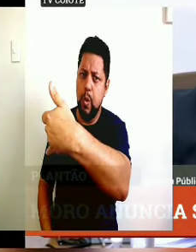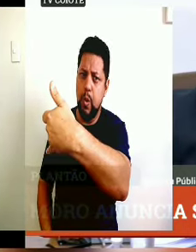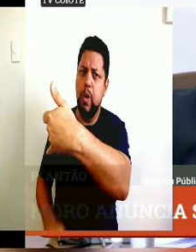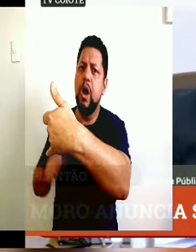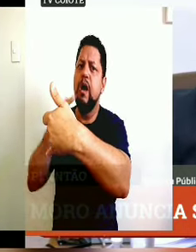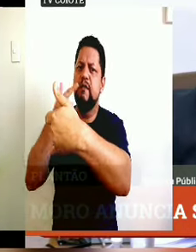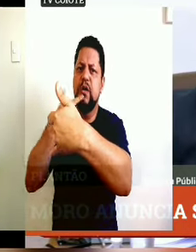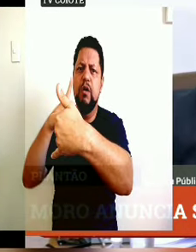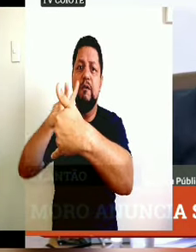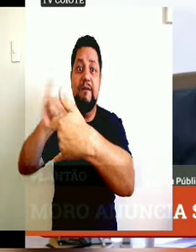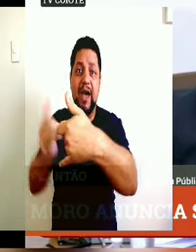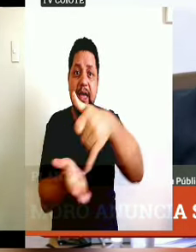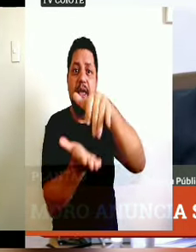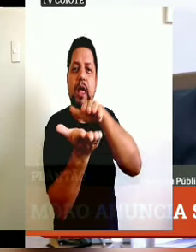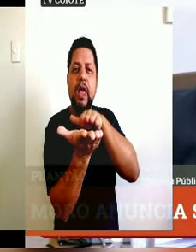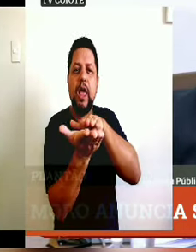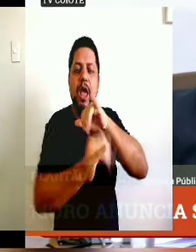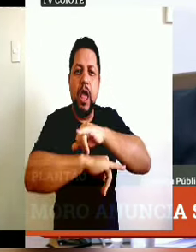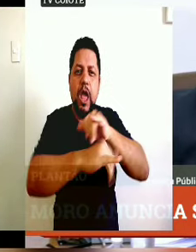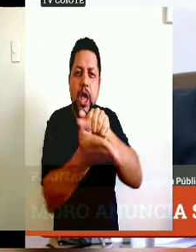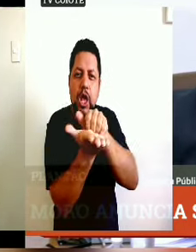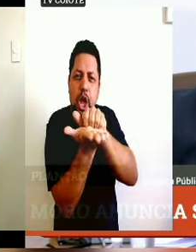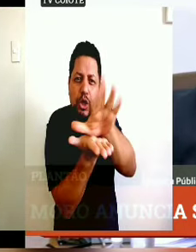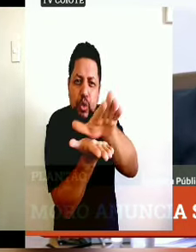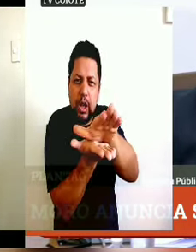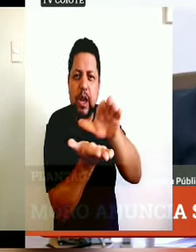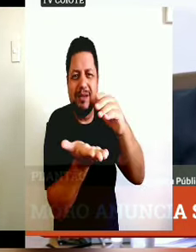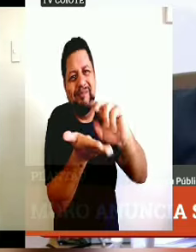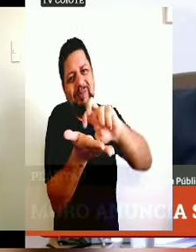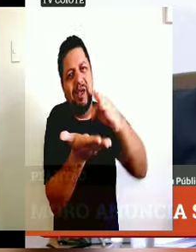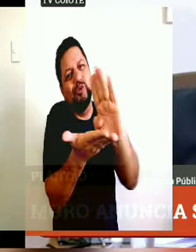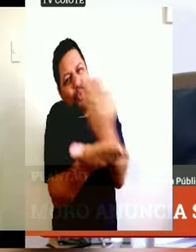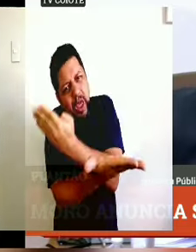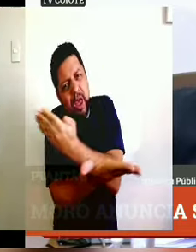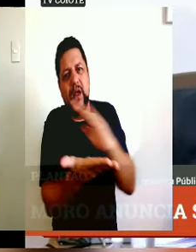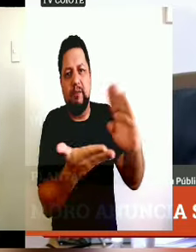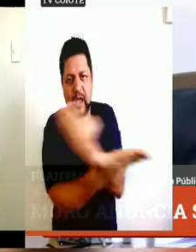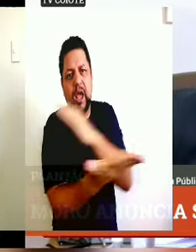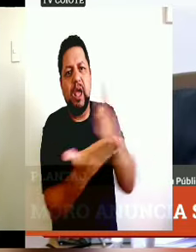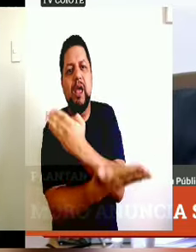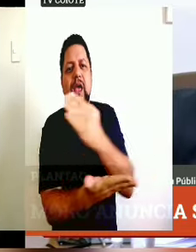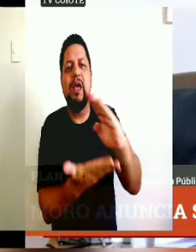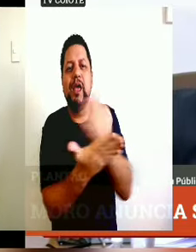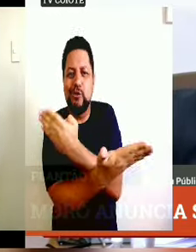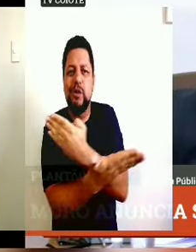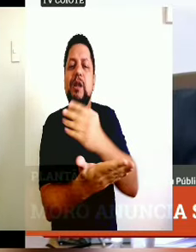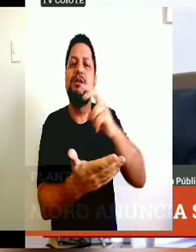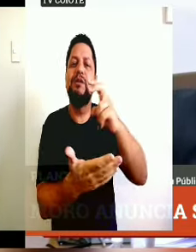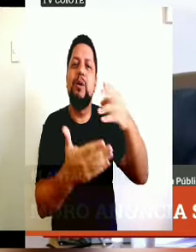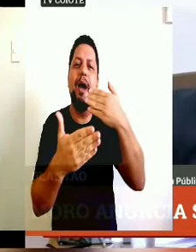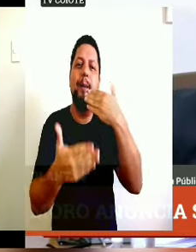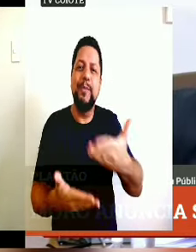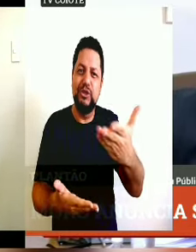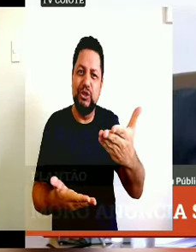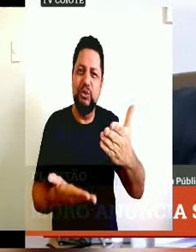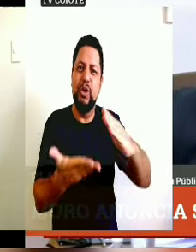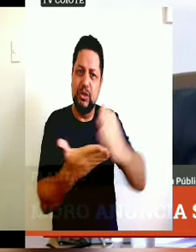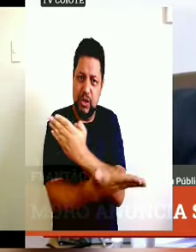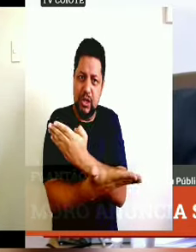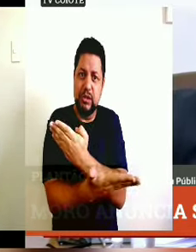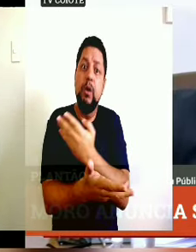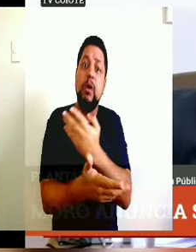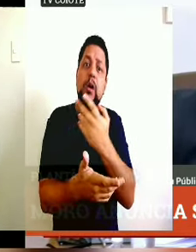exoneração a pedido e se ele concordava, né? Ele disse, como é que eu vou concordar com alguma coisa? Eu vou fazer o quê,